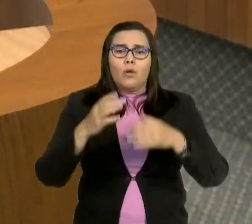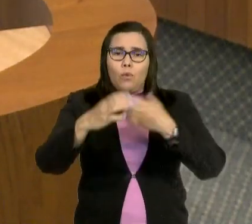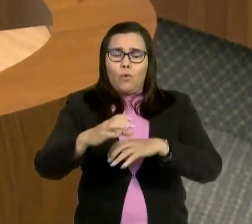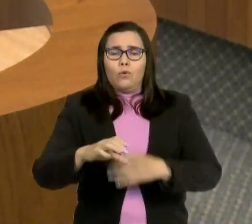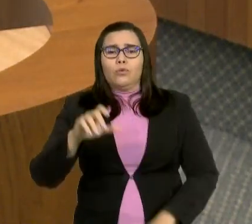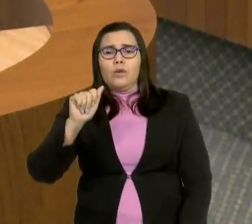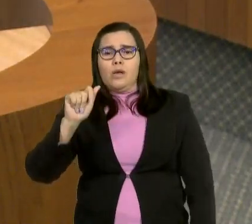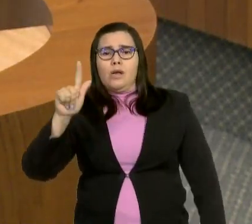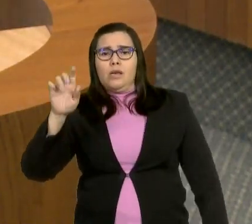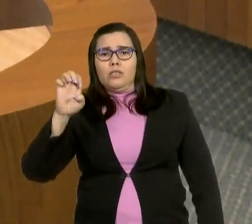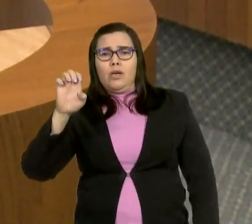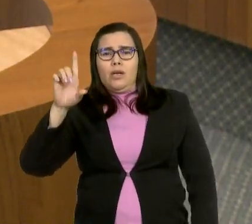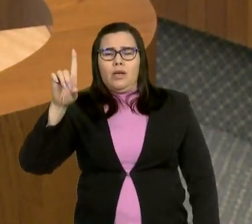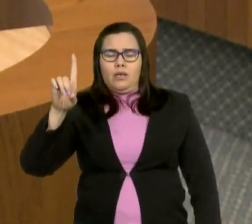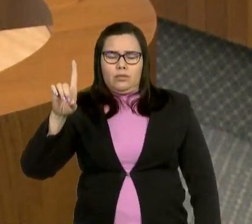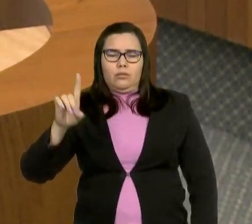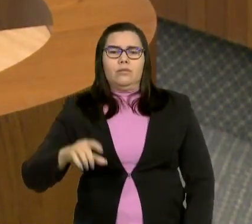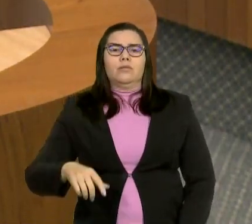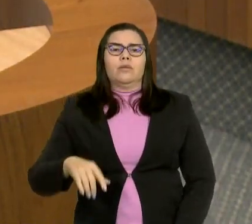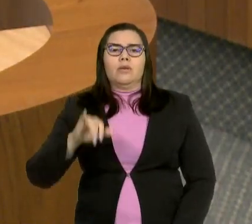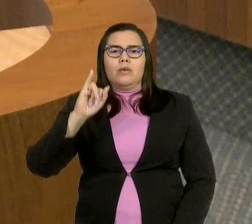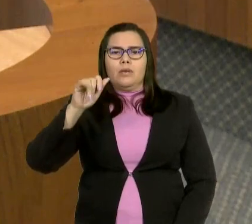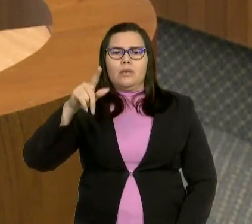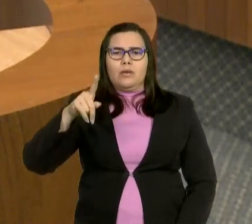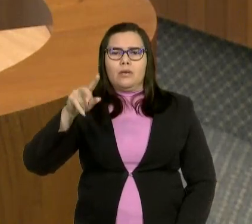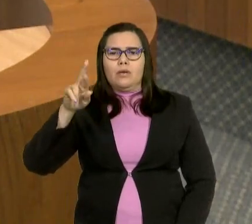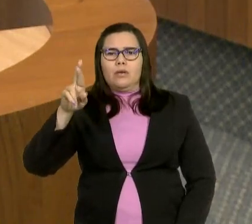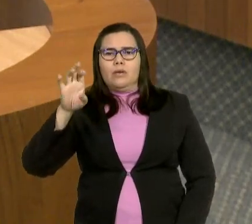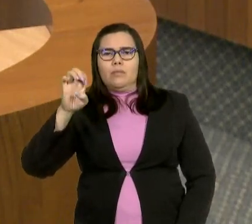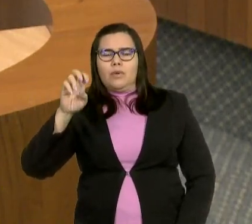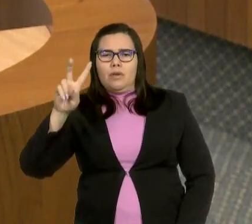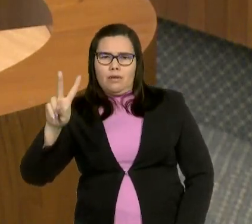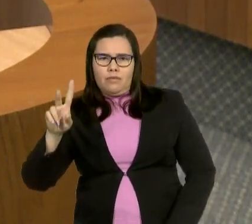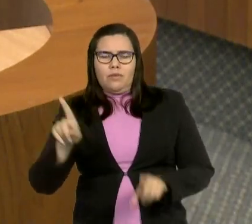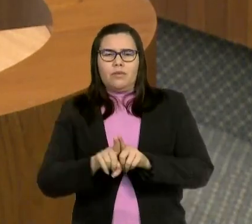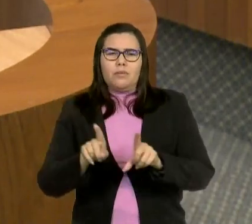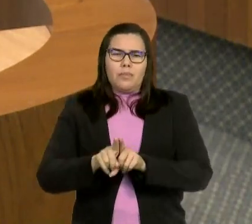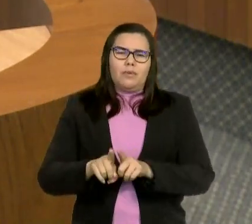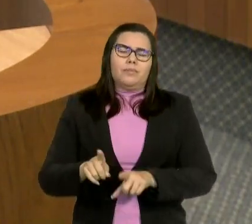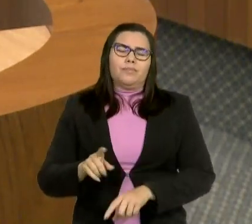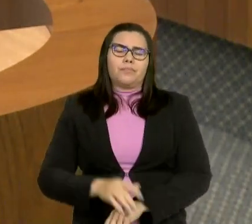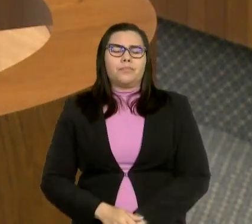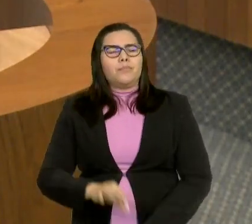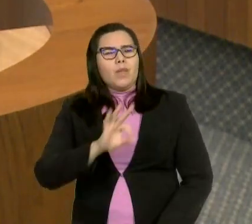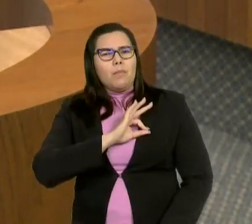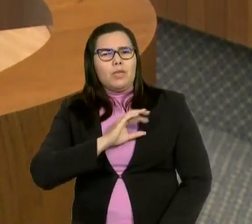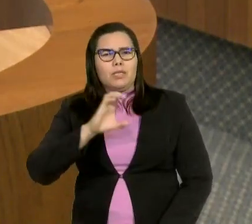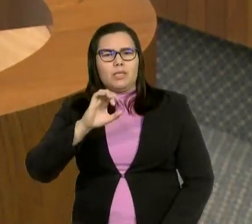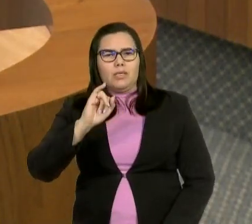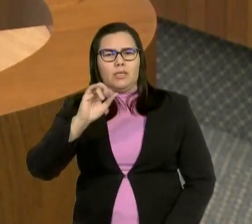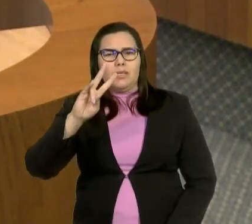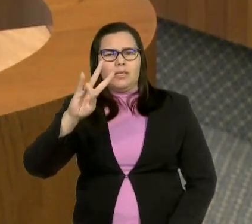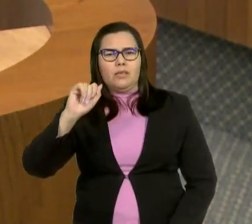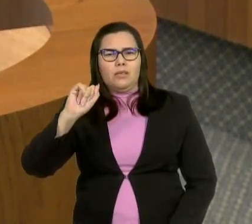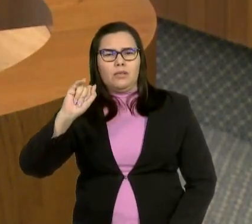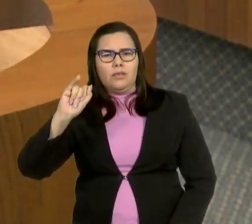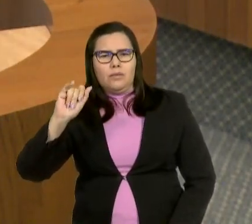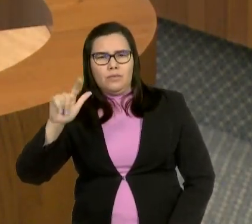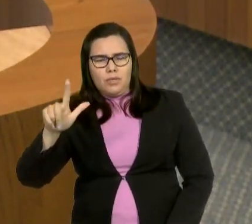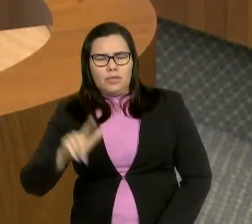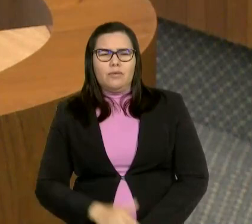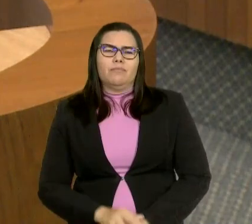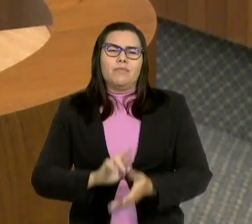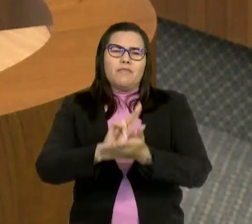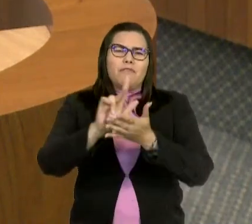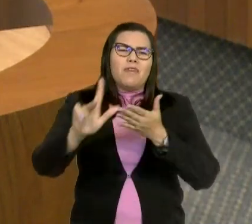Polícia Civil, Polícia Militar, que não faltam 1.100 aprovados serem nomeados. Inclusive, fizemos uma nova indicação para que o governador